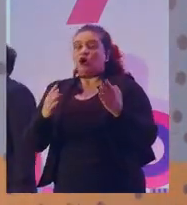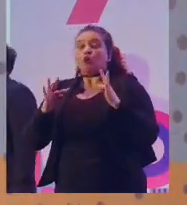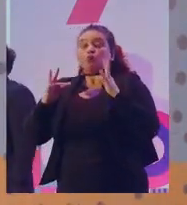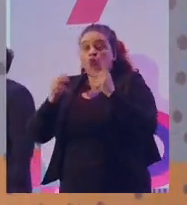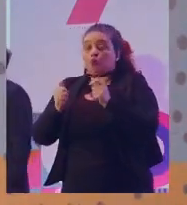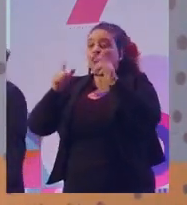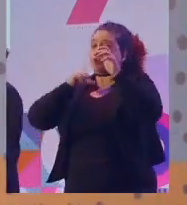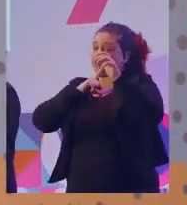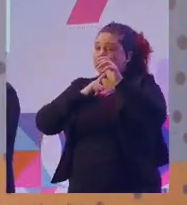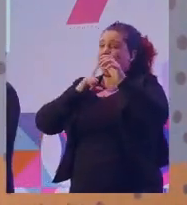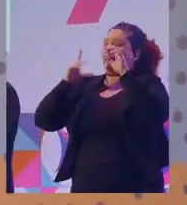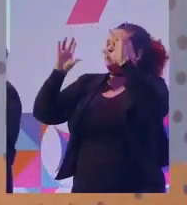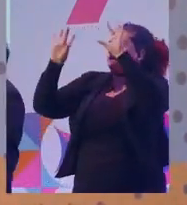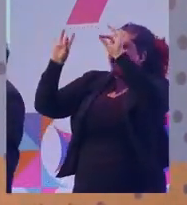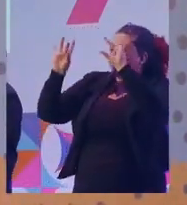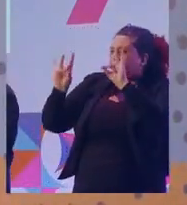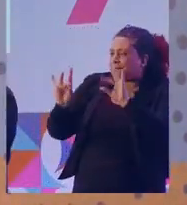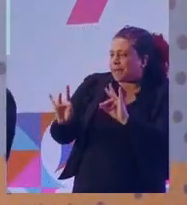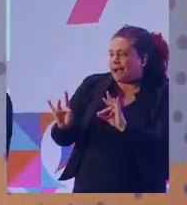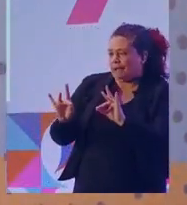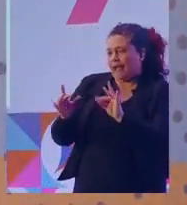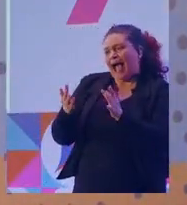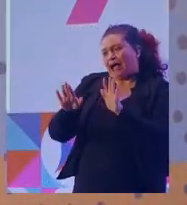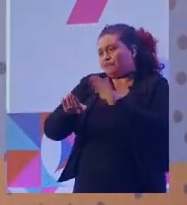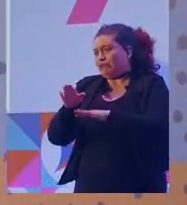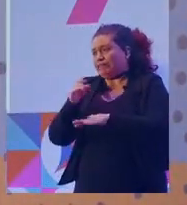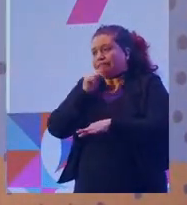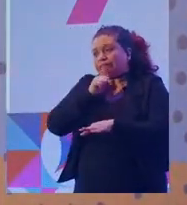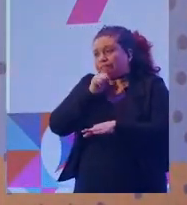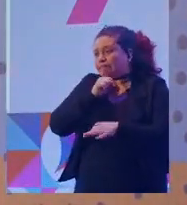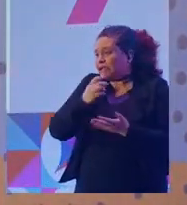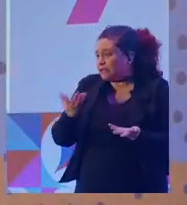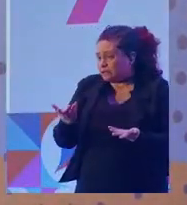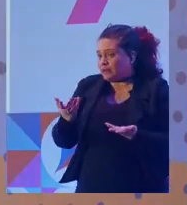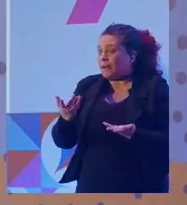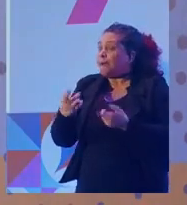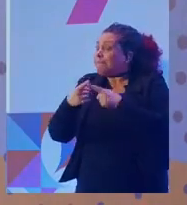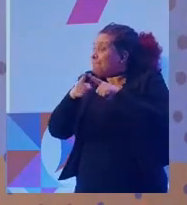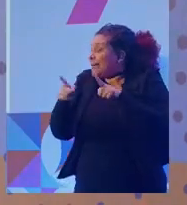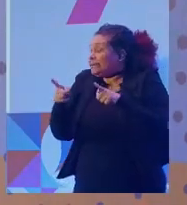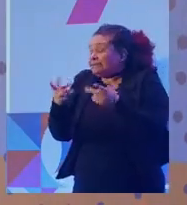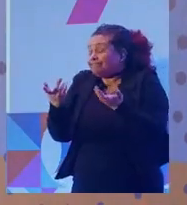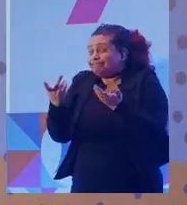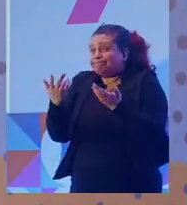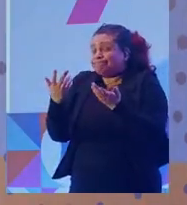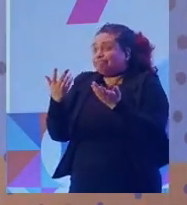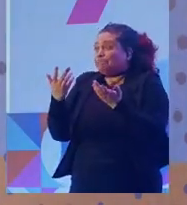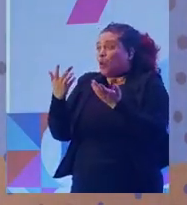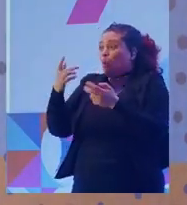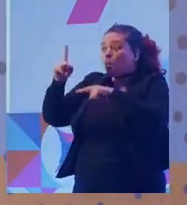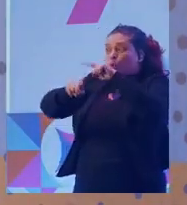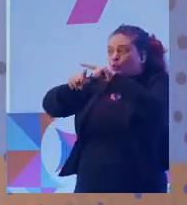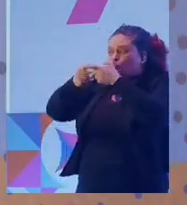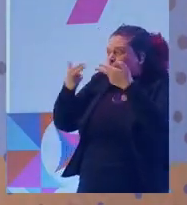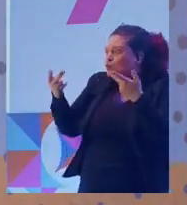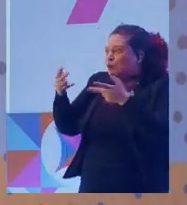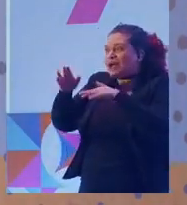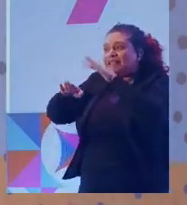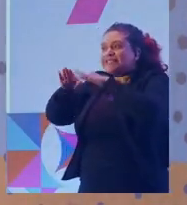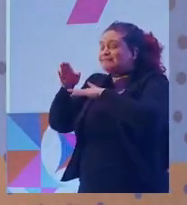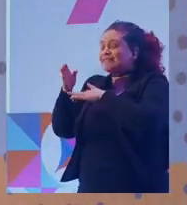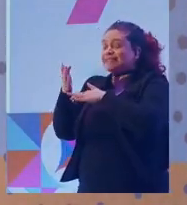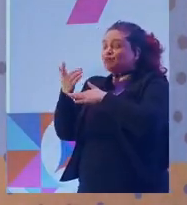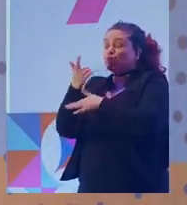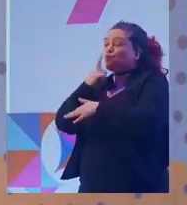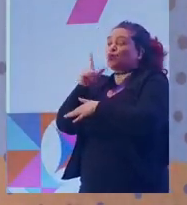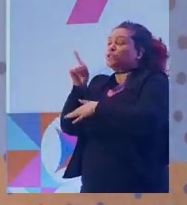produto de software normal, mas é um produto que não vai ver a luz. Ele é um produto que